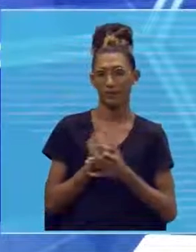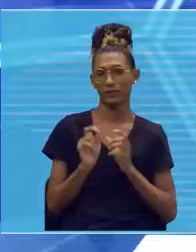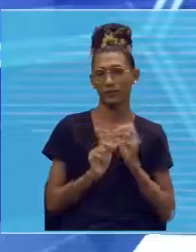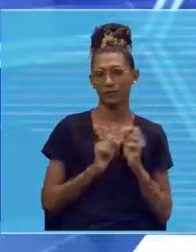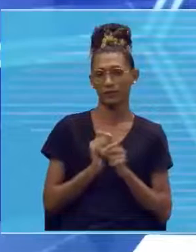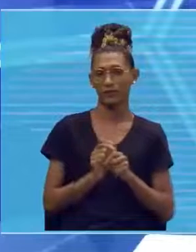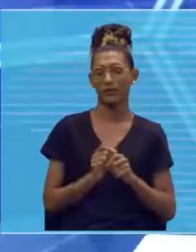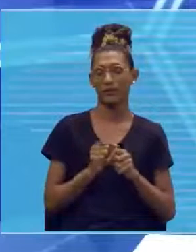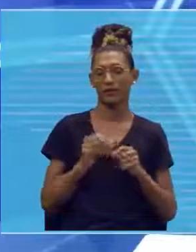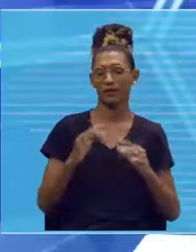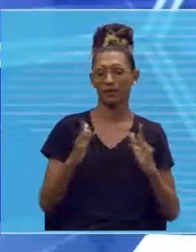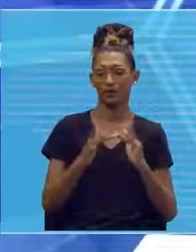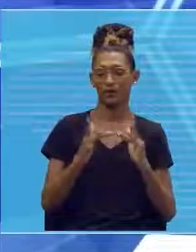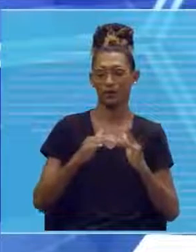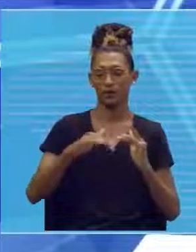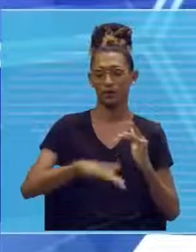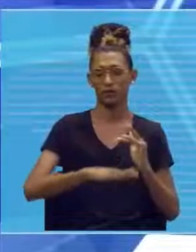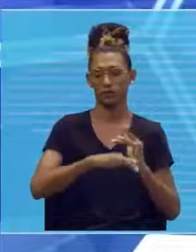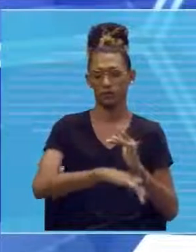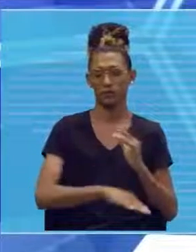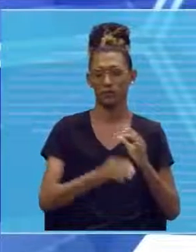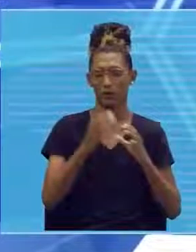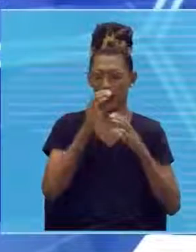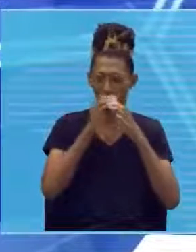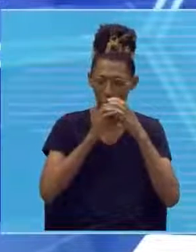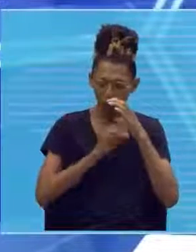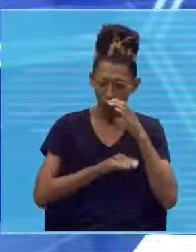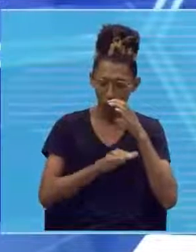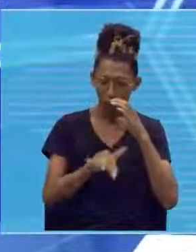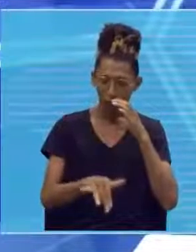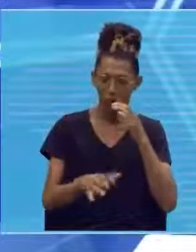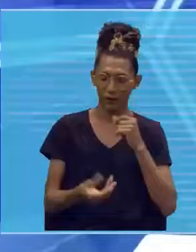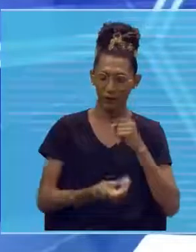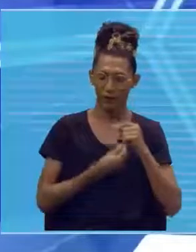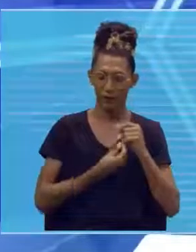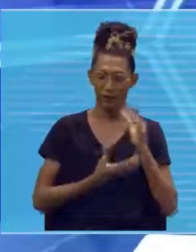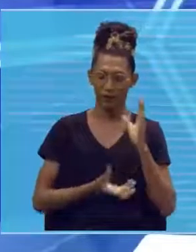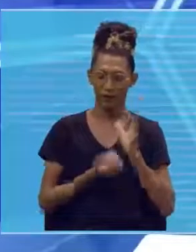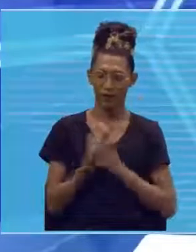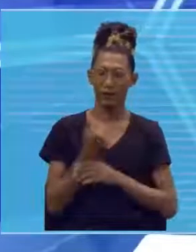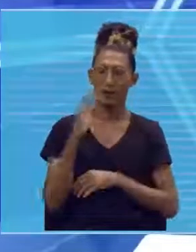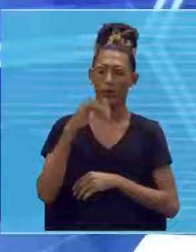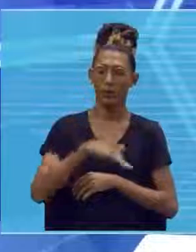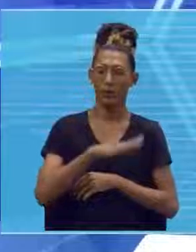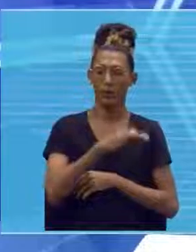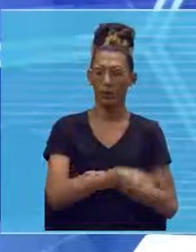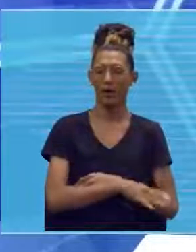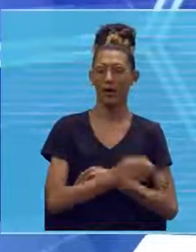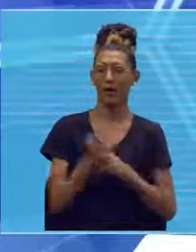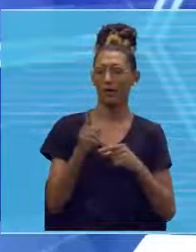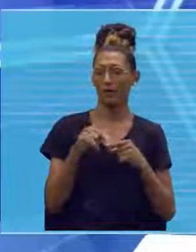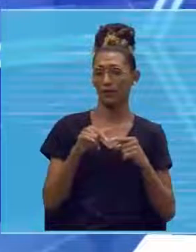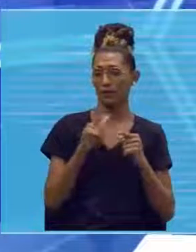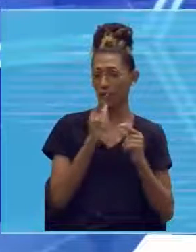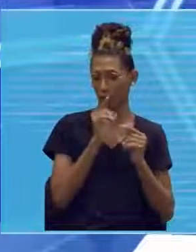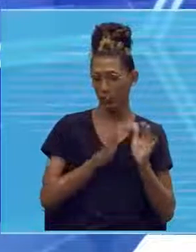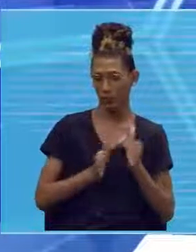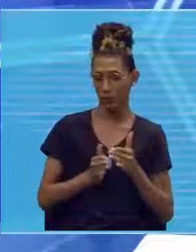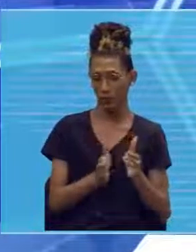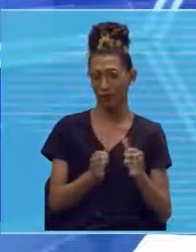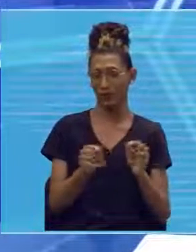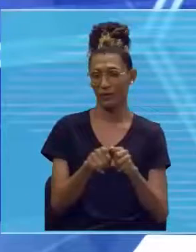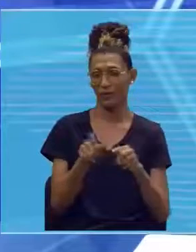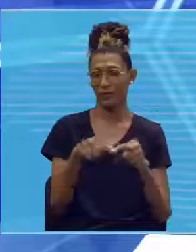fazer a pulsação nas águas e a vida evoluiu nos mares nos rios e nos Lagos é